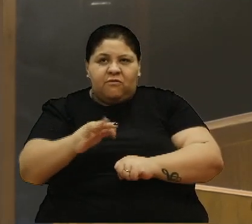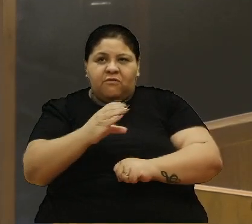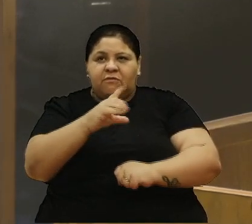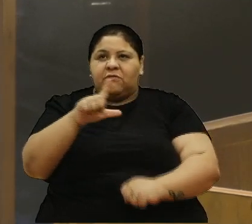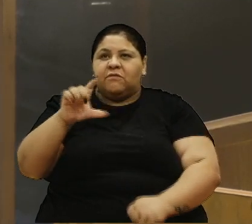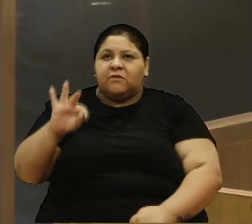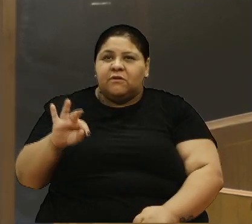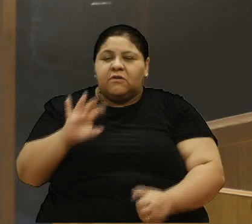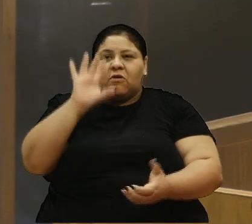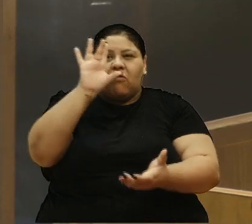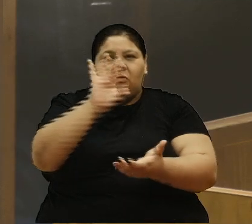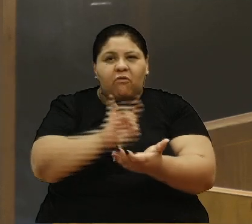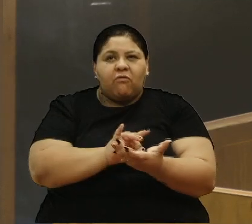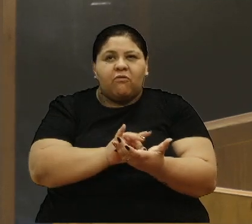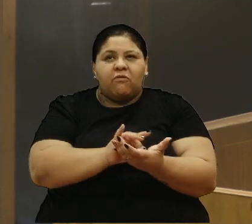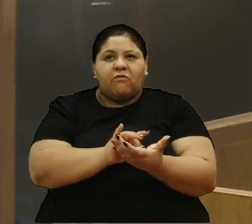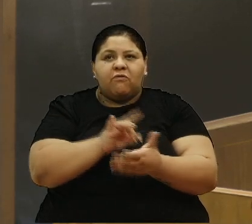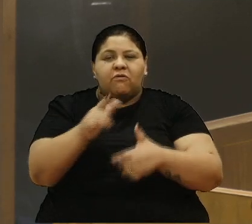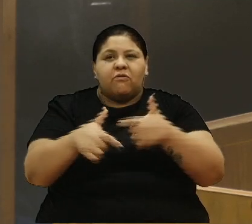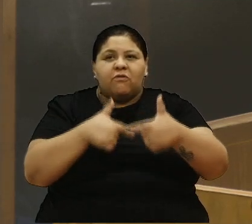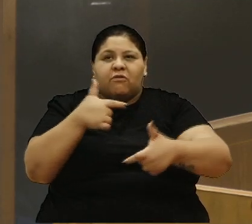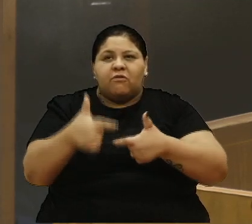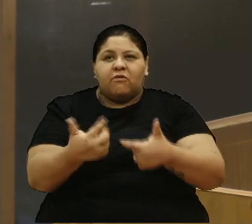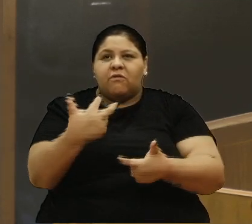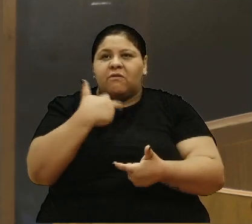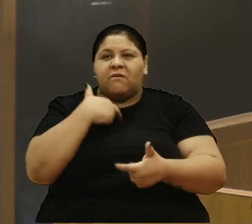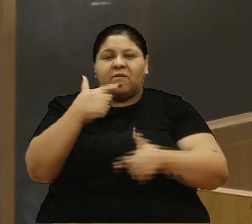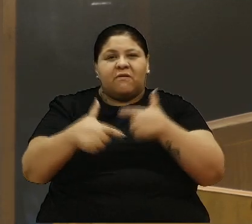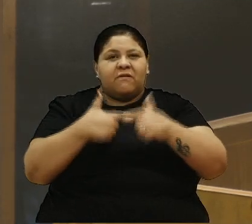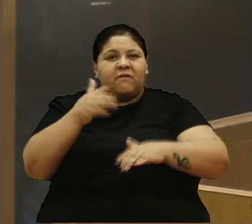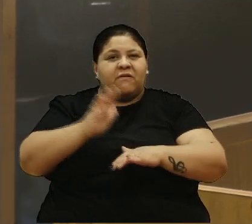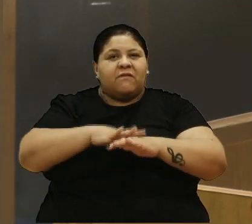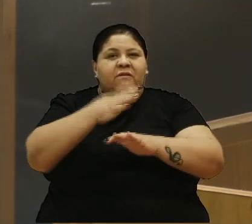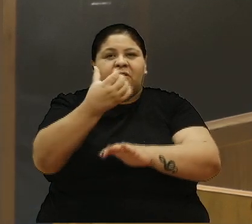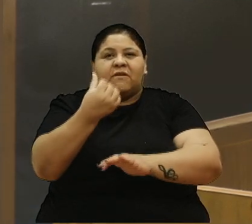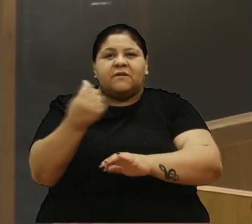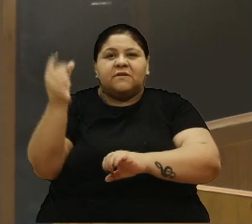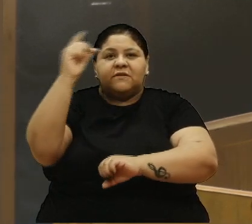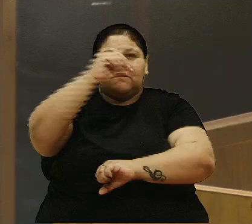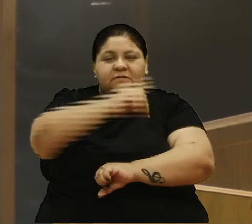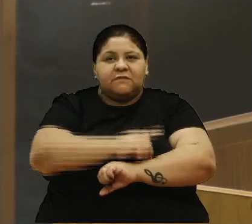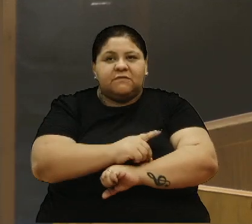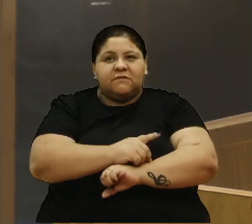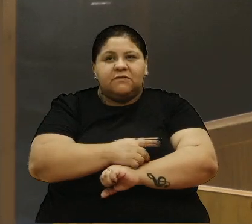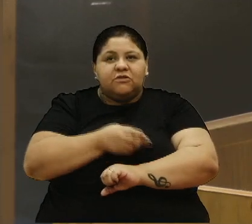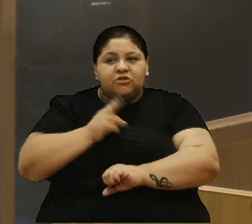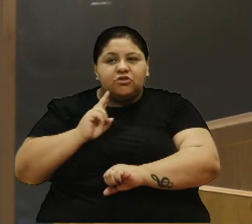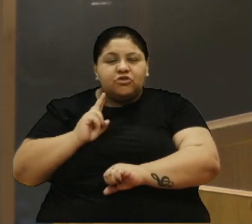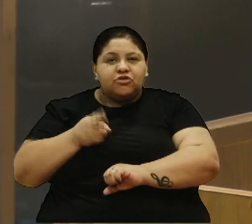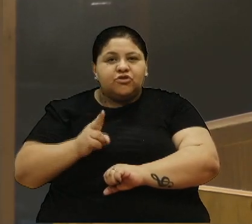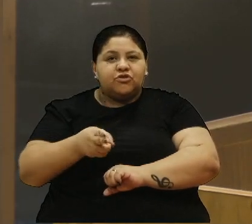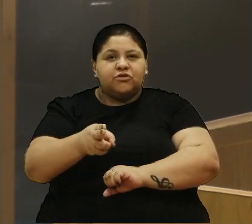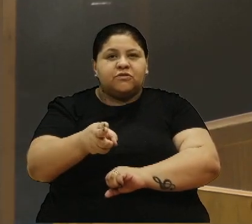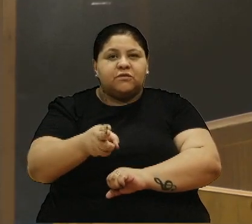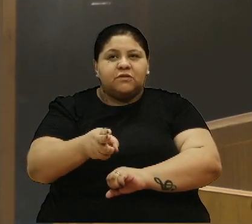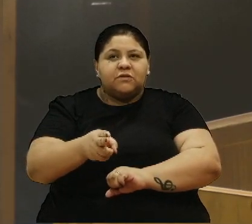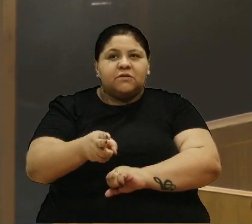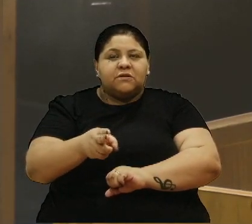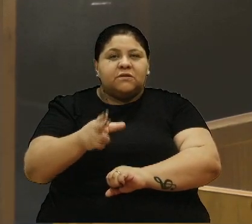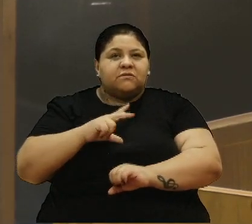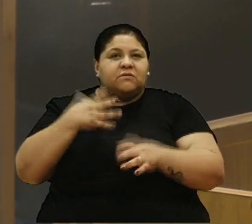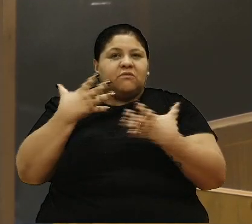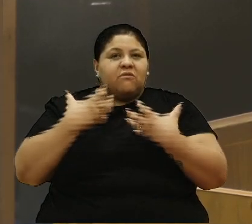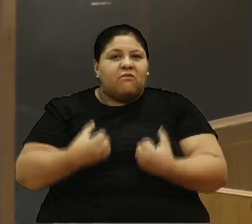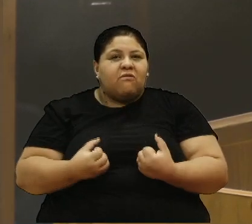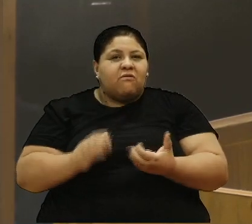CLT estabelece que o trabalhador não pode trabalhar mais do que 6 dias consecutivos, sem um descanso semanal de